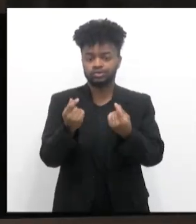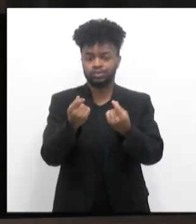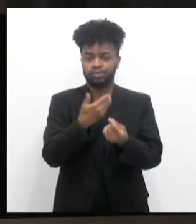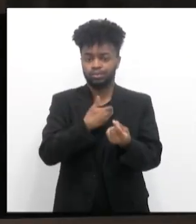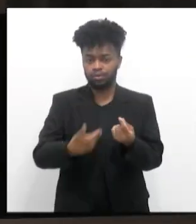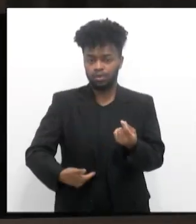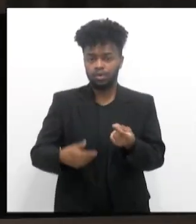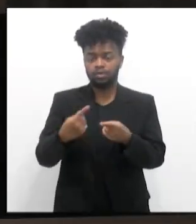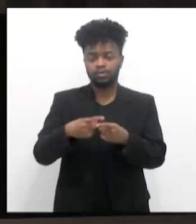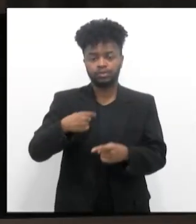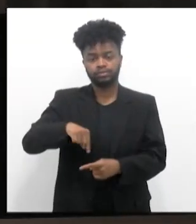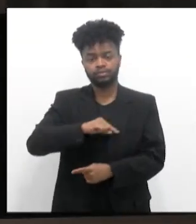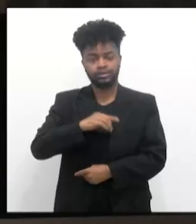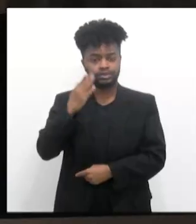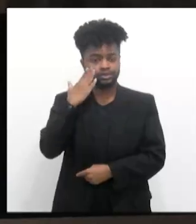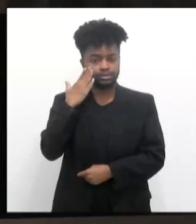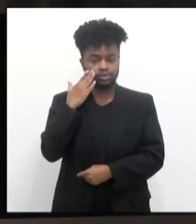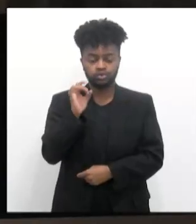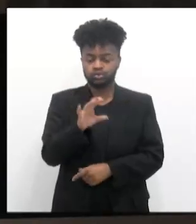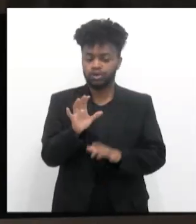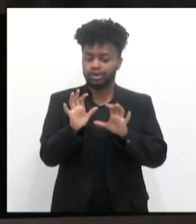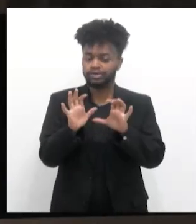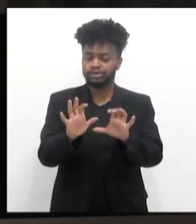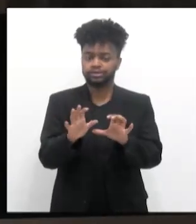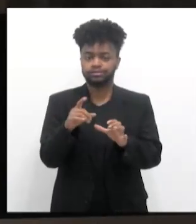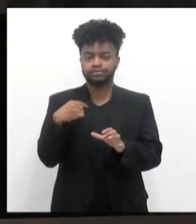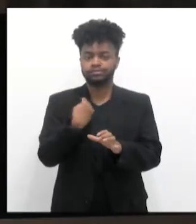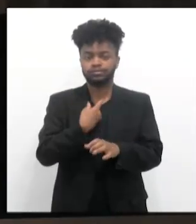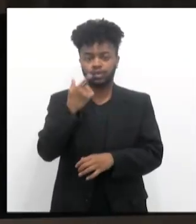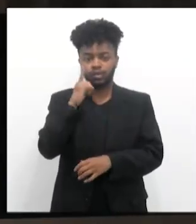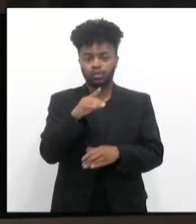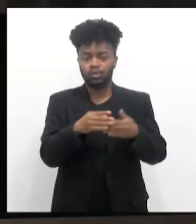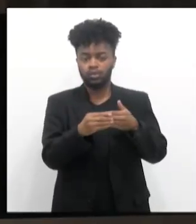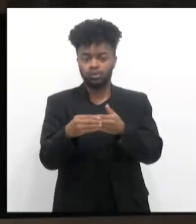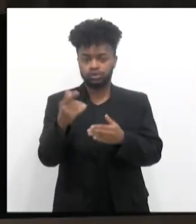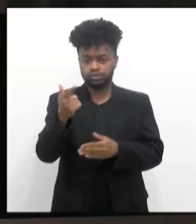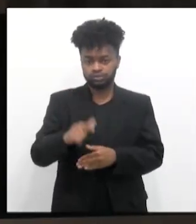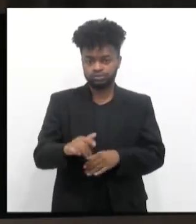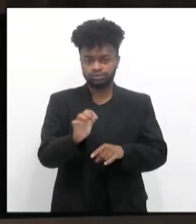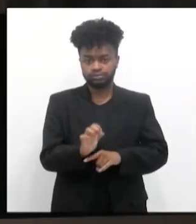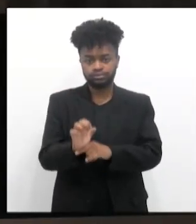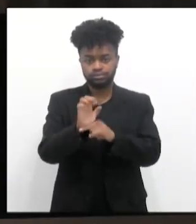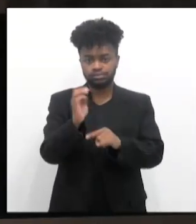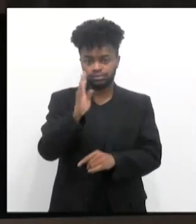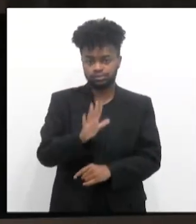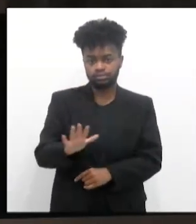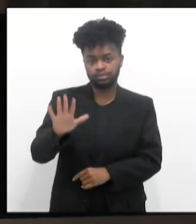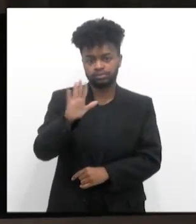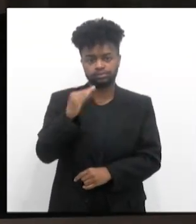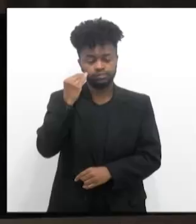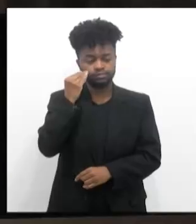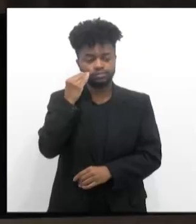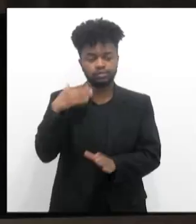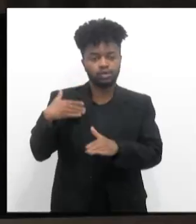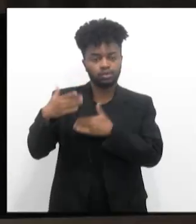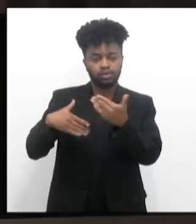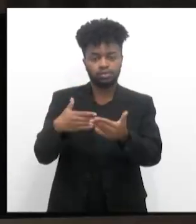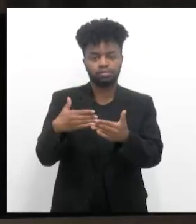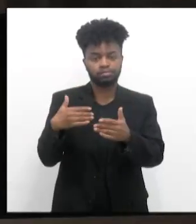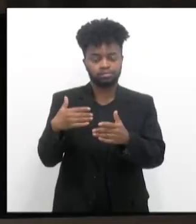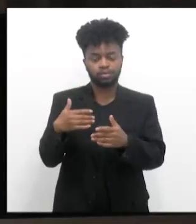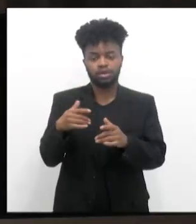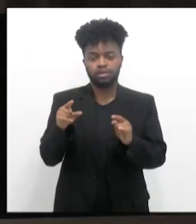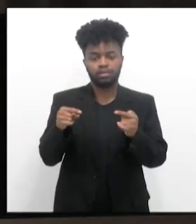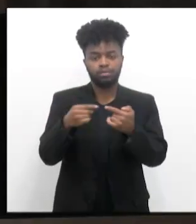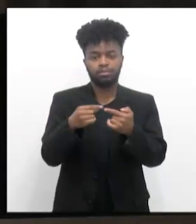porque sabemos que só assim poderemos reconduzir o Estado brasileiro aos rumos de prosperidade deixado